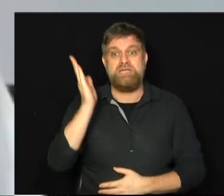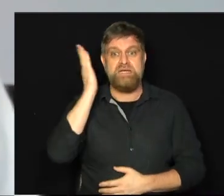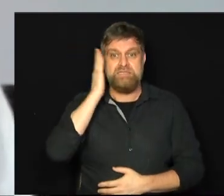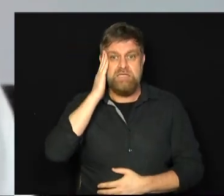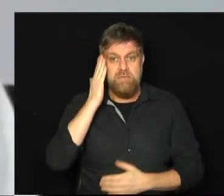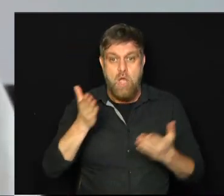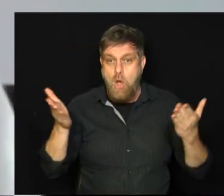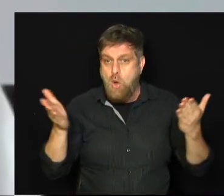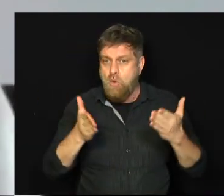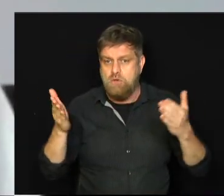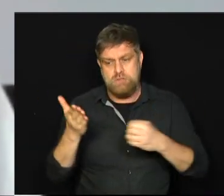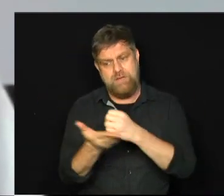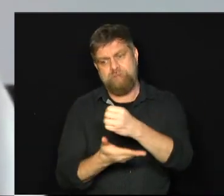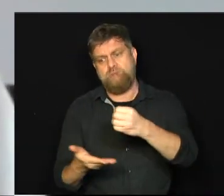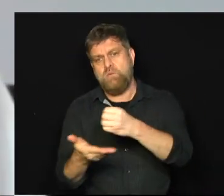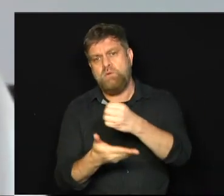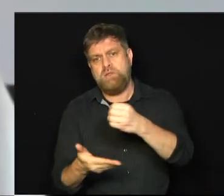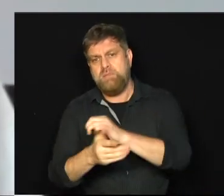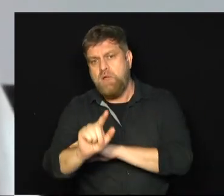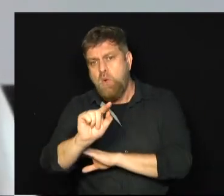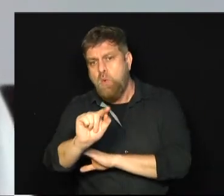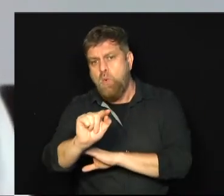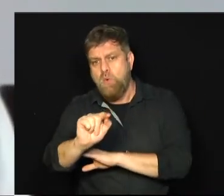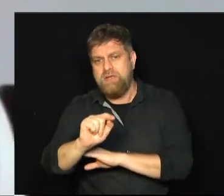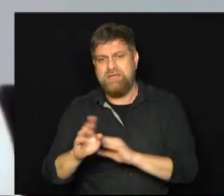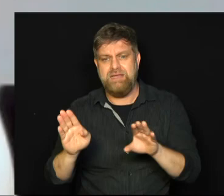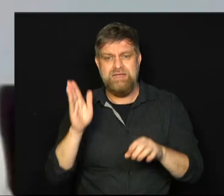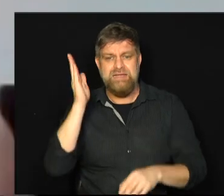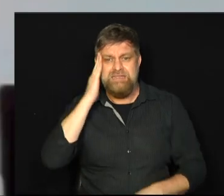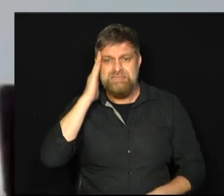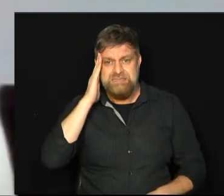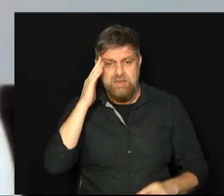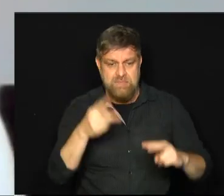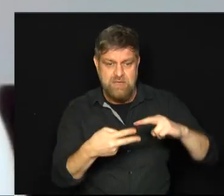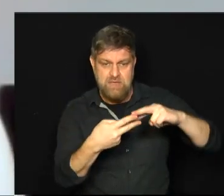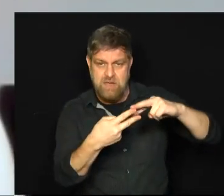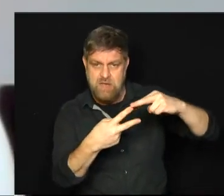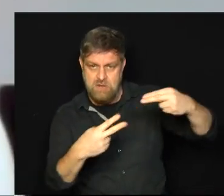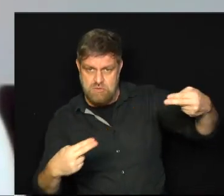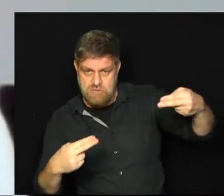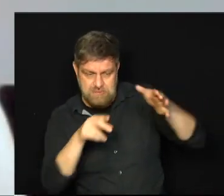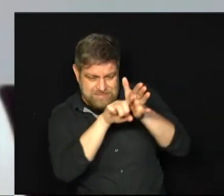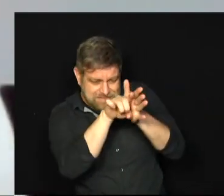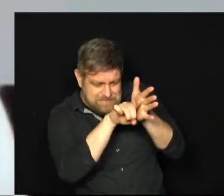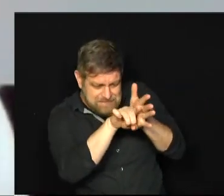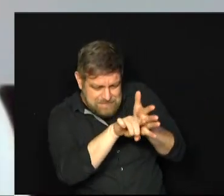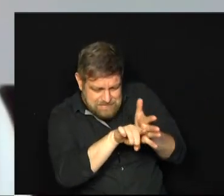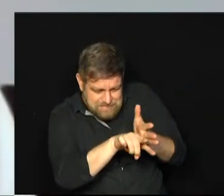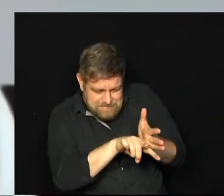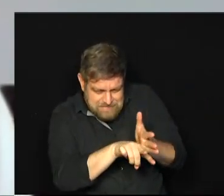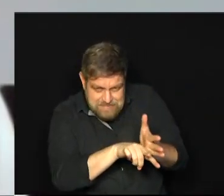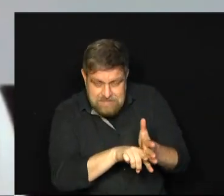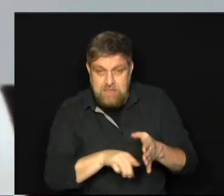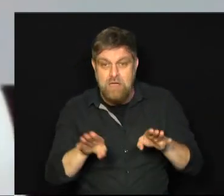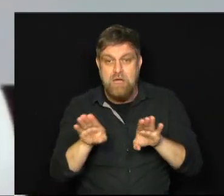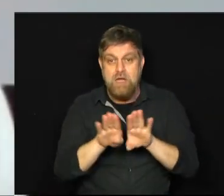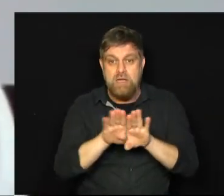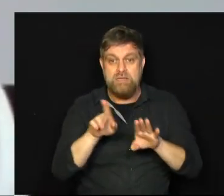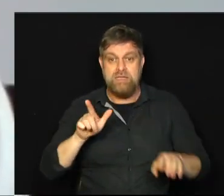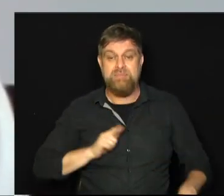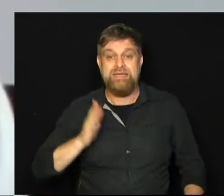Hoje é fundamental conhecer o perfil genômico desse câncer, acompanhar